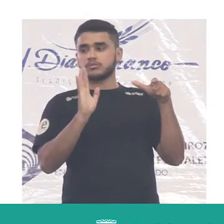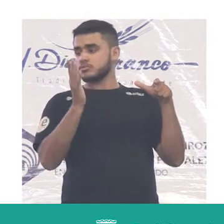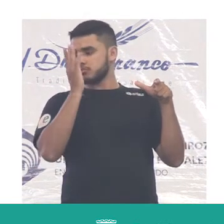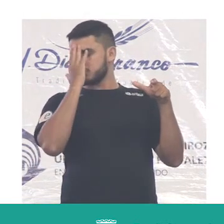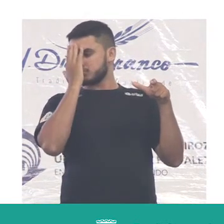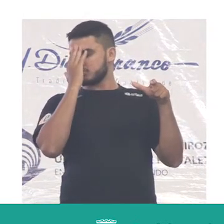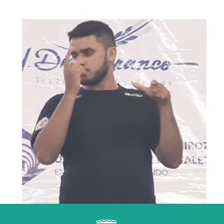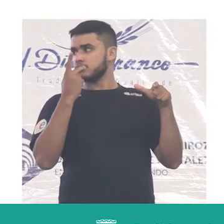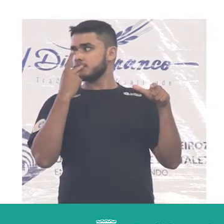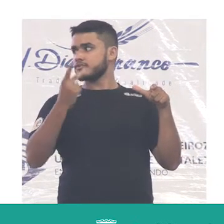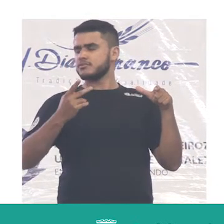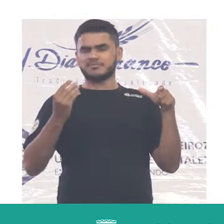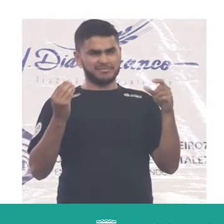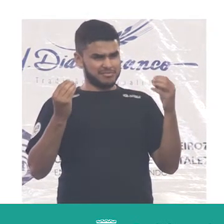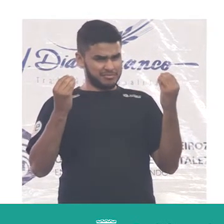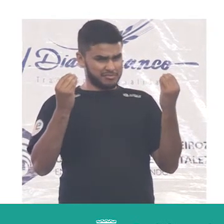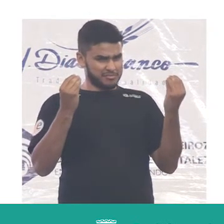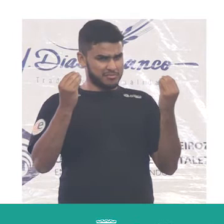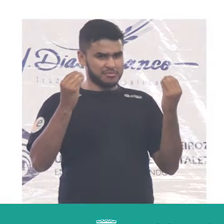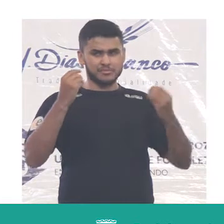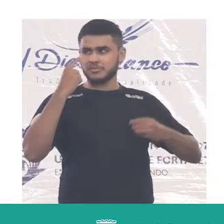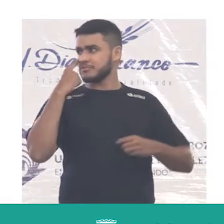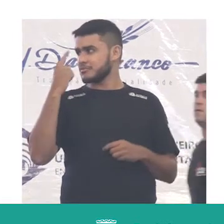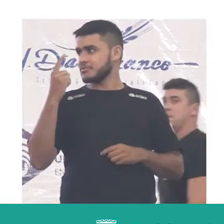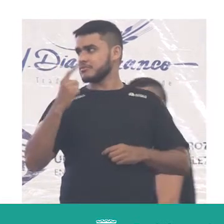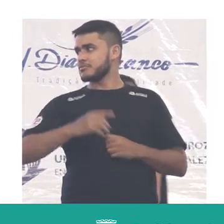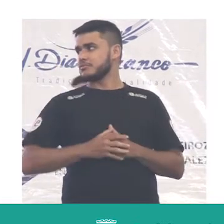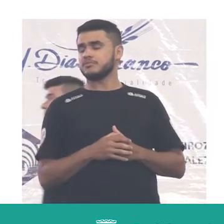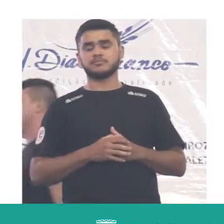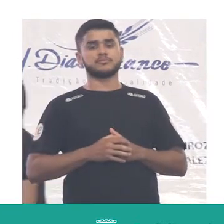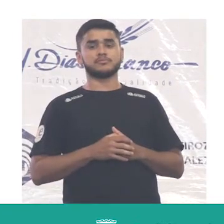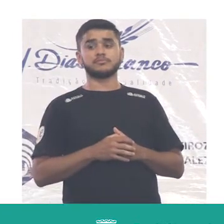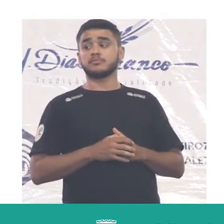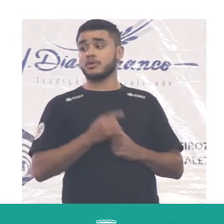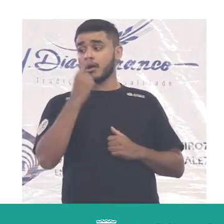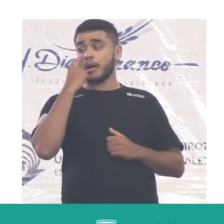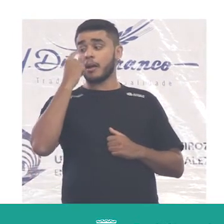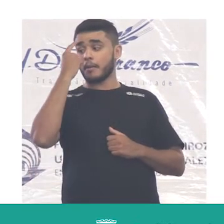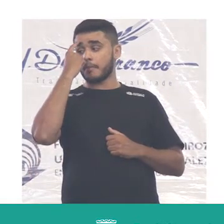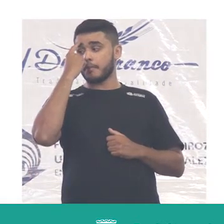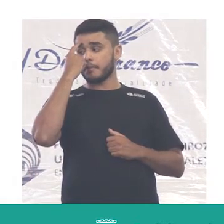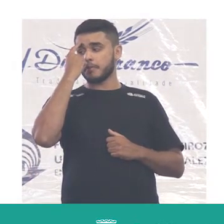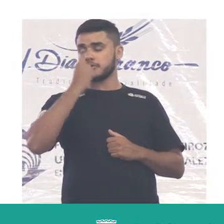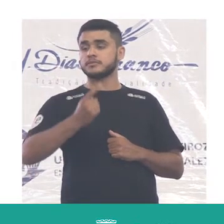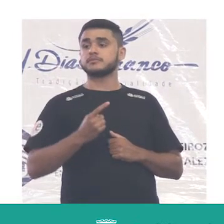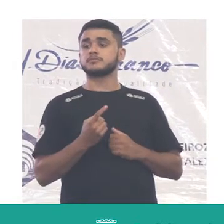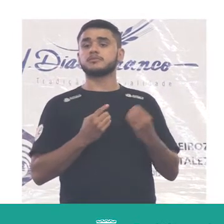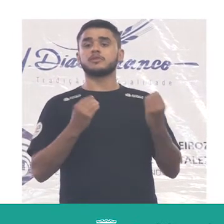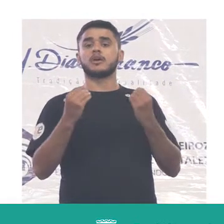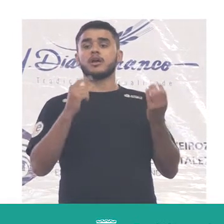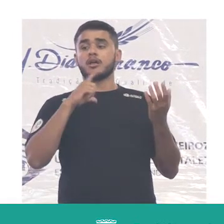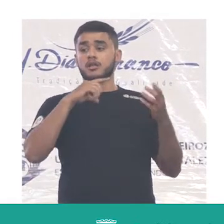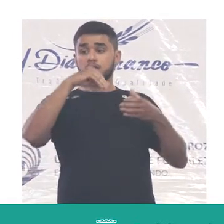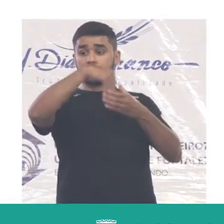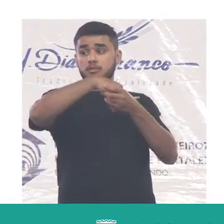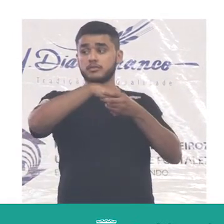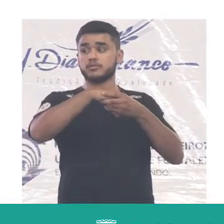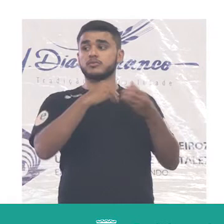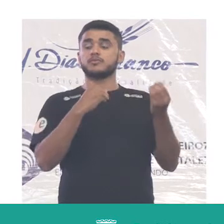me deu, o diabo é isso. Ilha de lazer seca no interior dessa